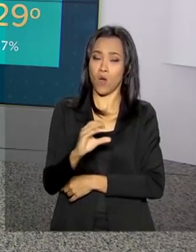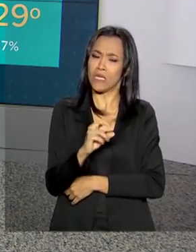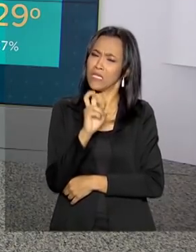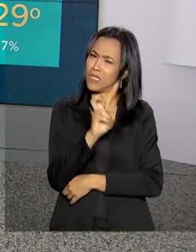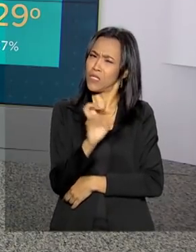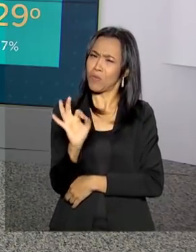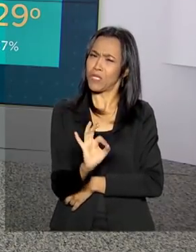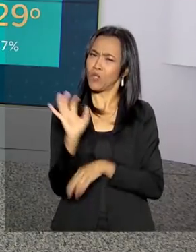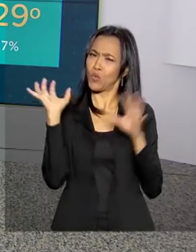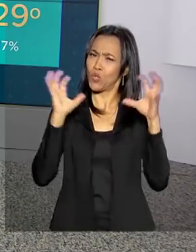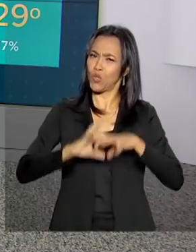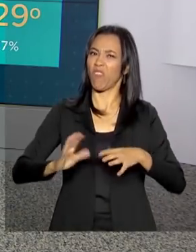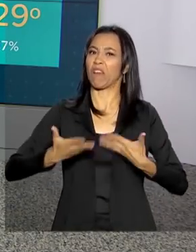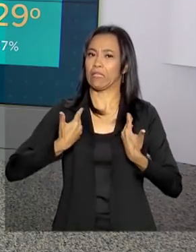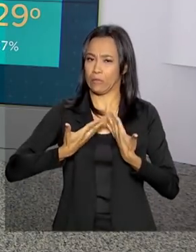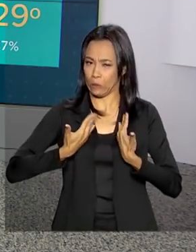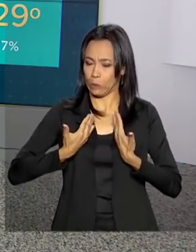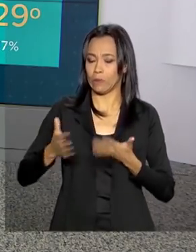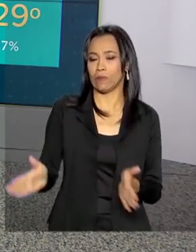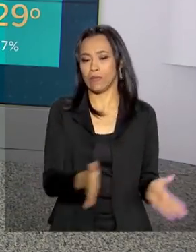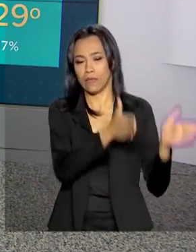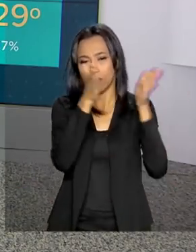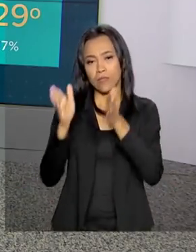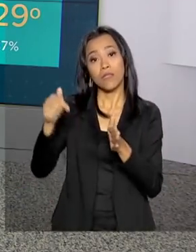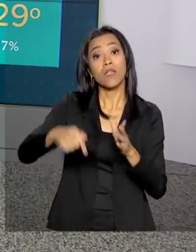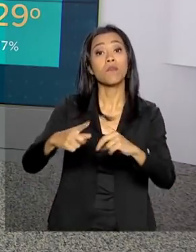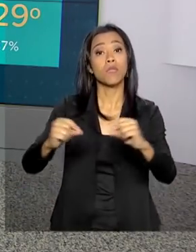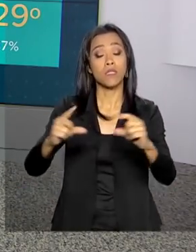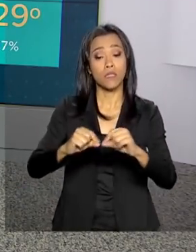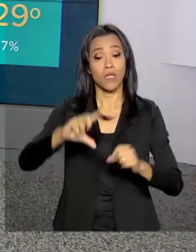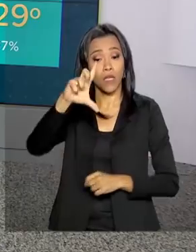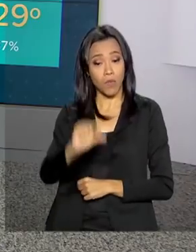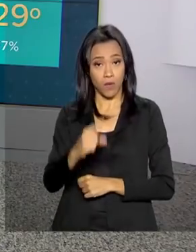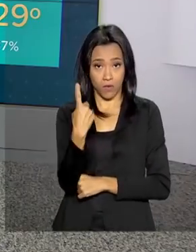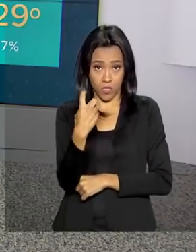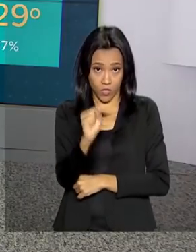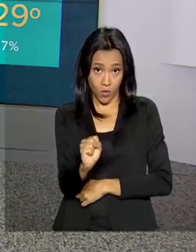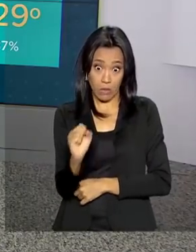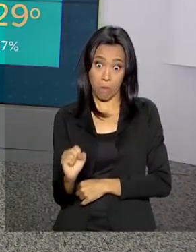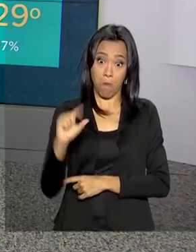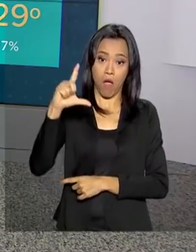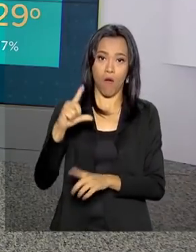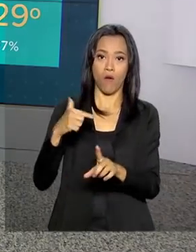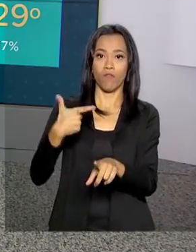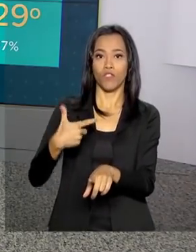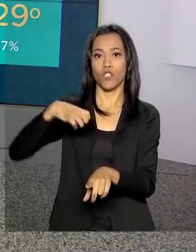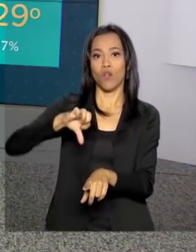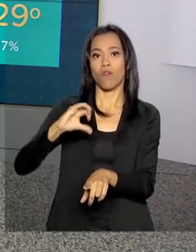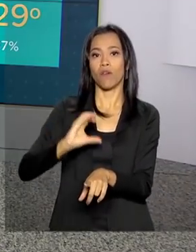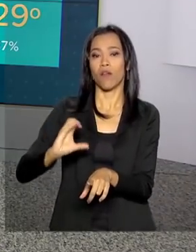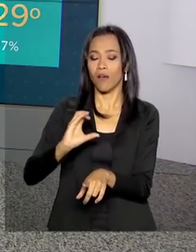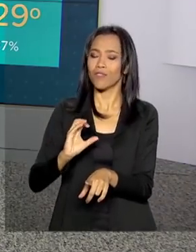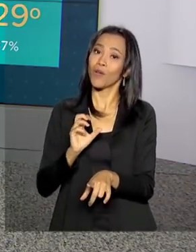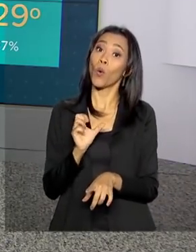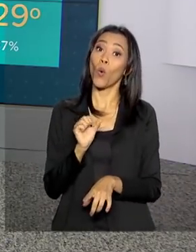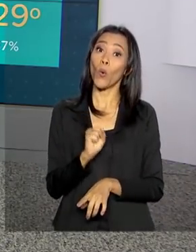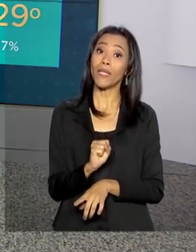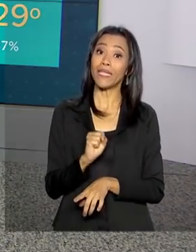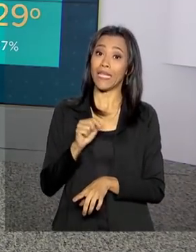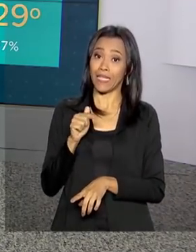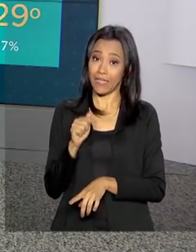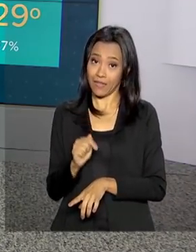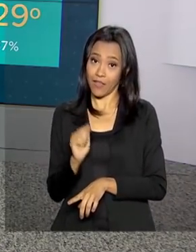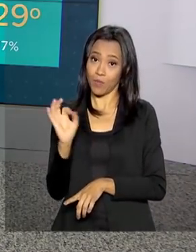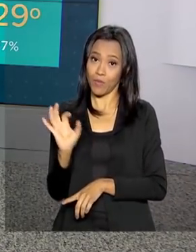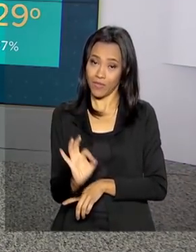possibilidade de chuva vai fazer calor e aqui em brasília mínima de 18 e máxima de 29 graus com 87 por cento